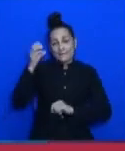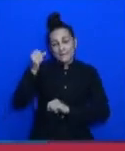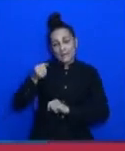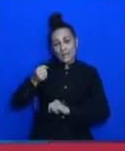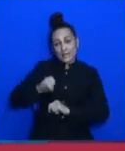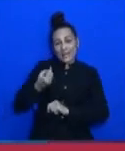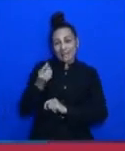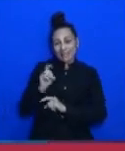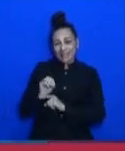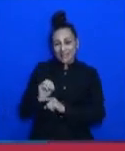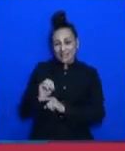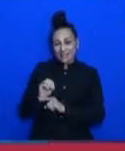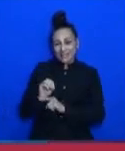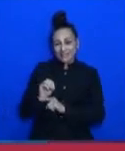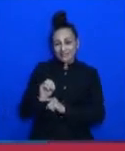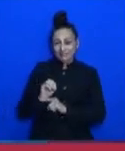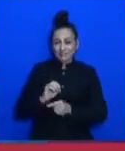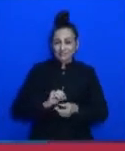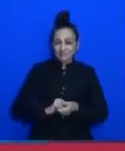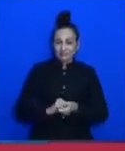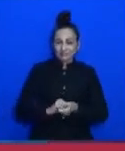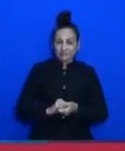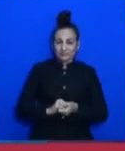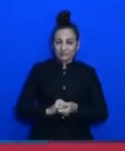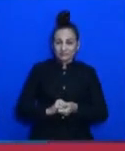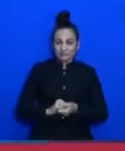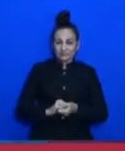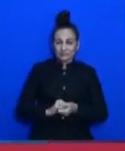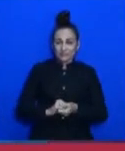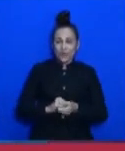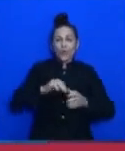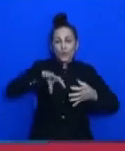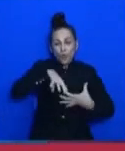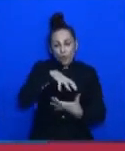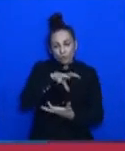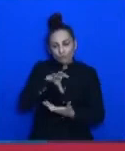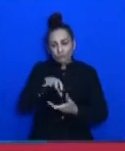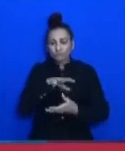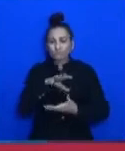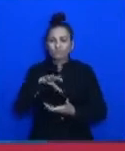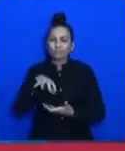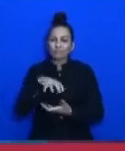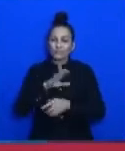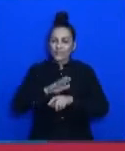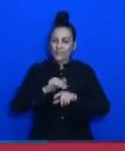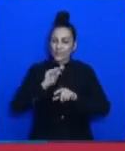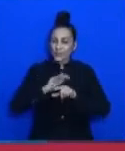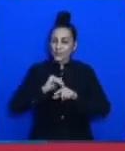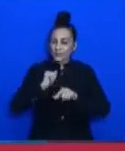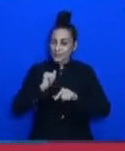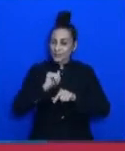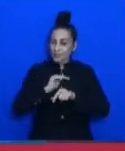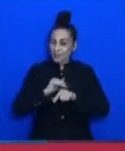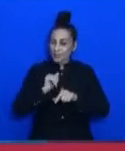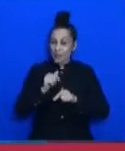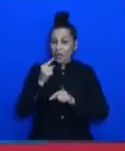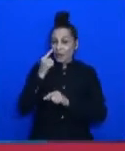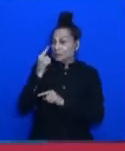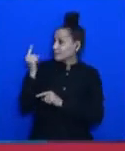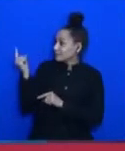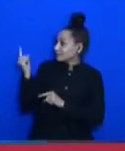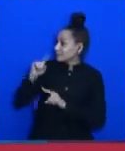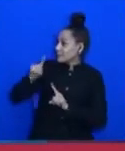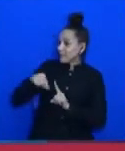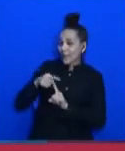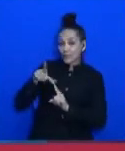10. Branca, 10. O globo girando, você chamando. Mais um número na